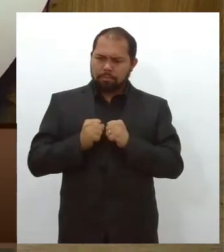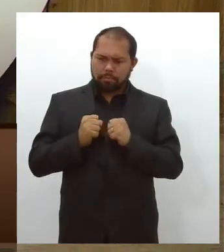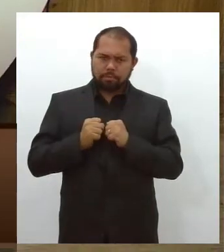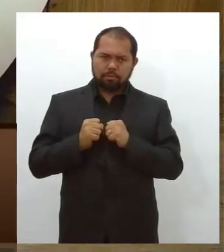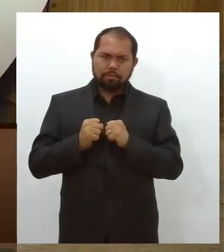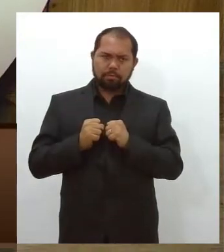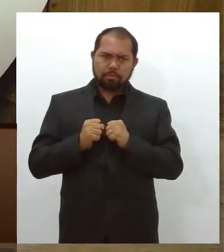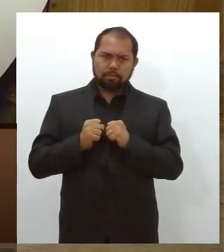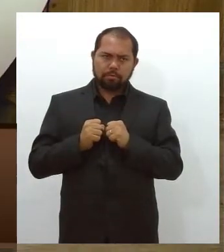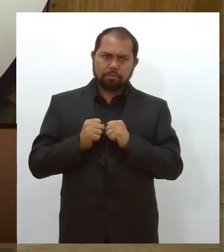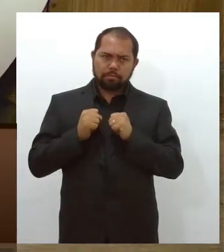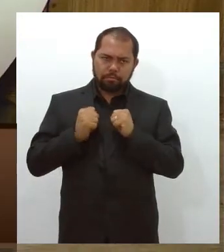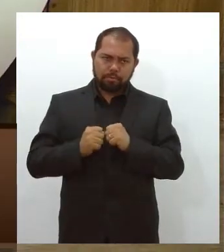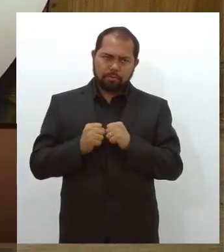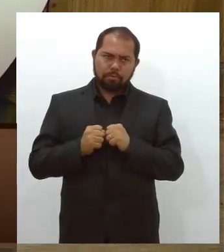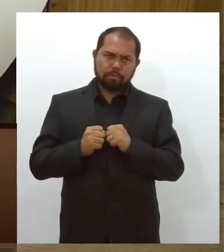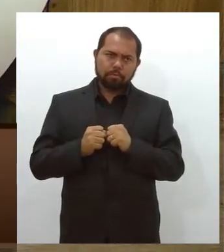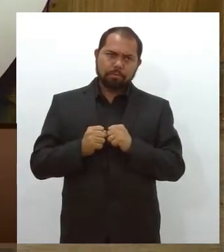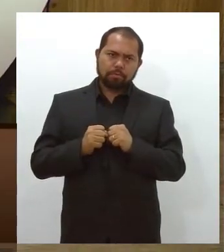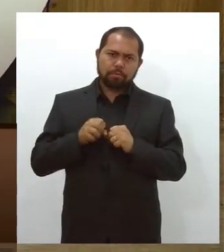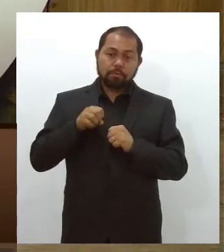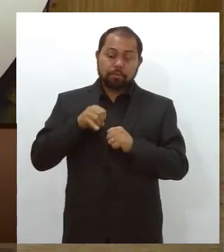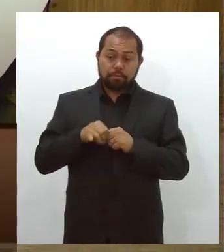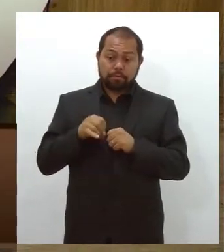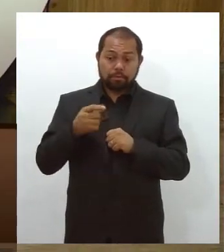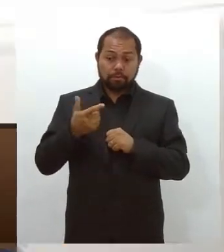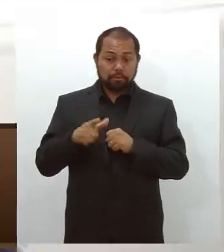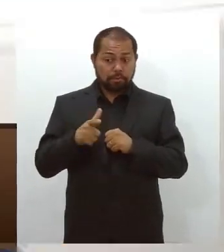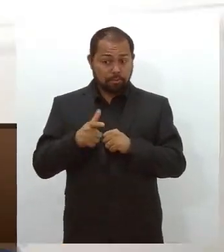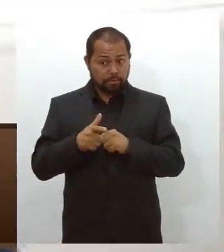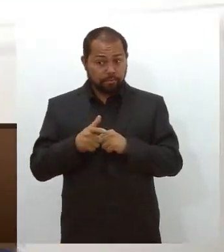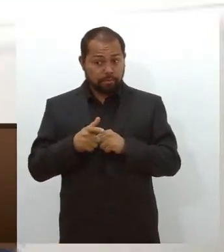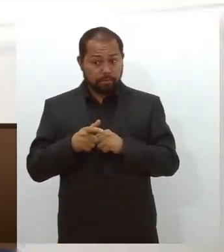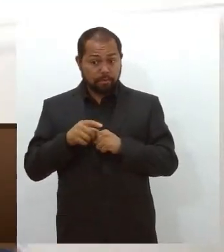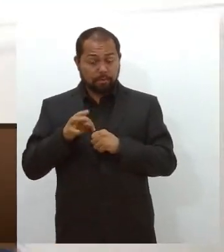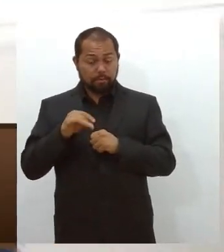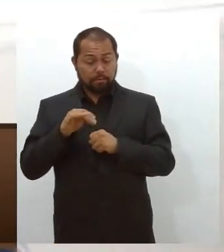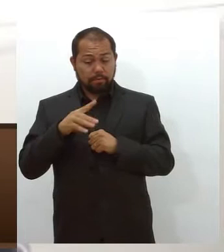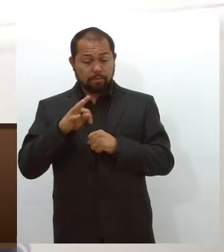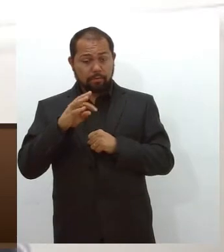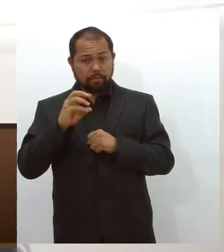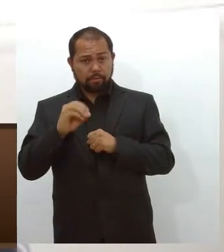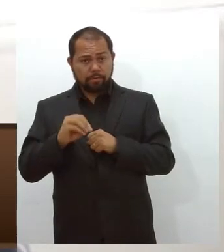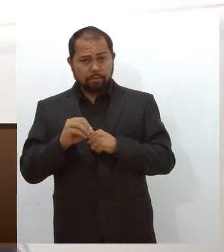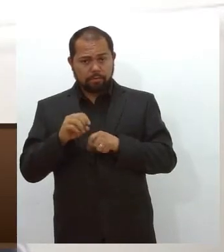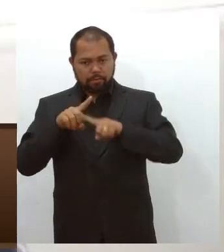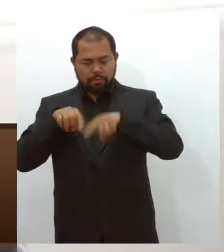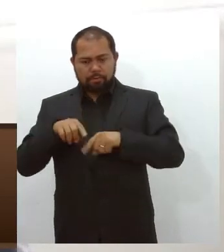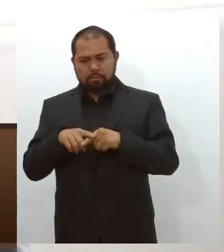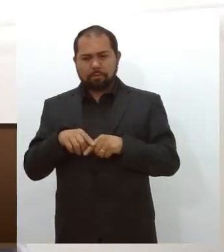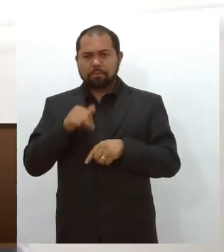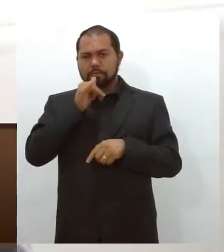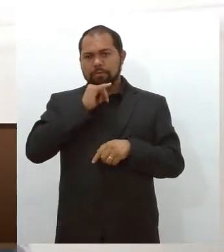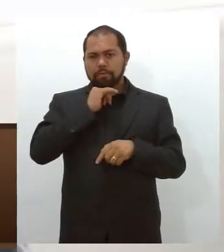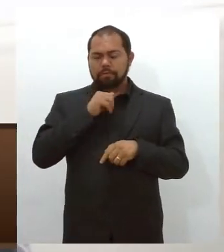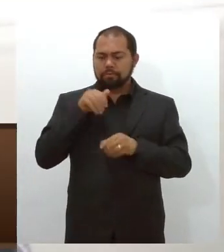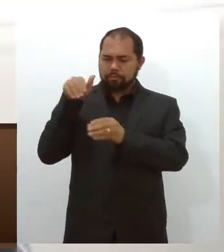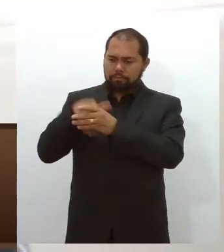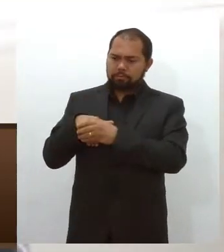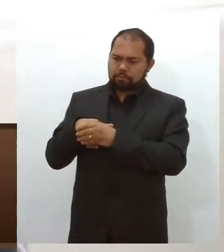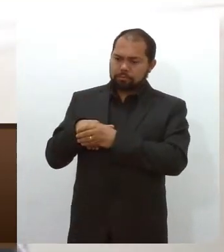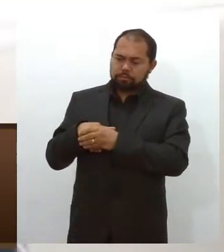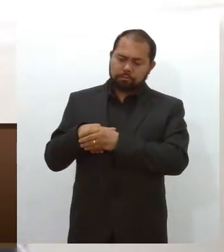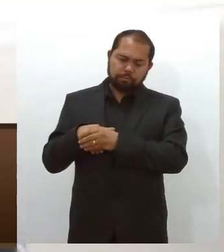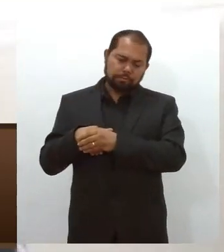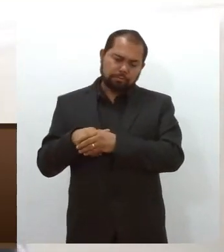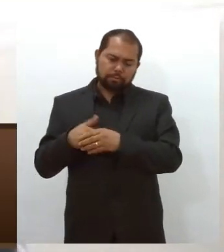Pode, se não estiver com o título cancelado. Sim. Por exemplo, o eleitor deixou de votar em 2018, no primeiro